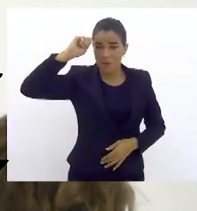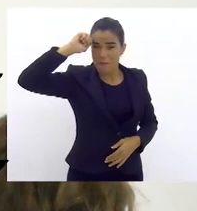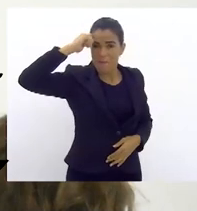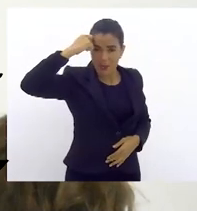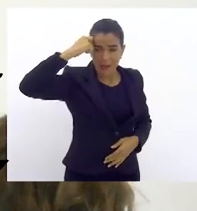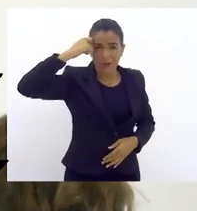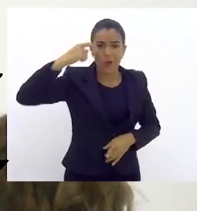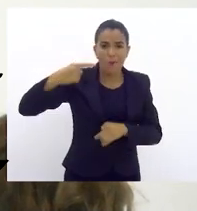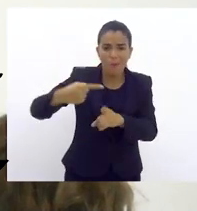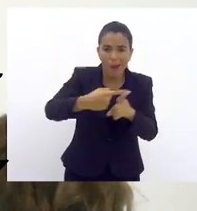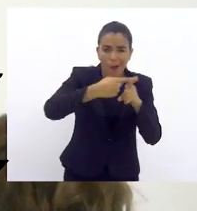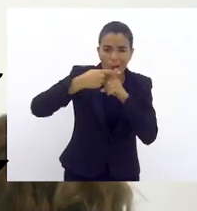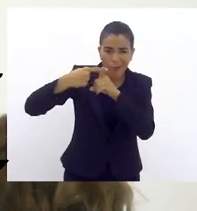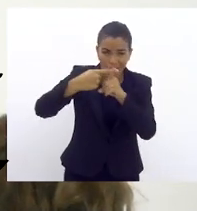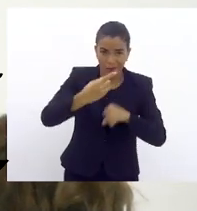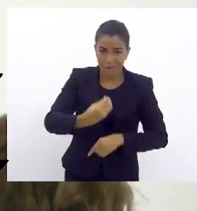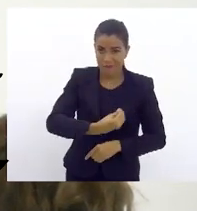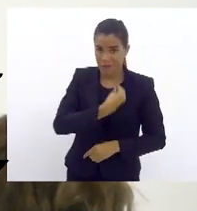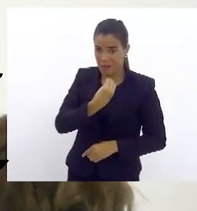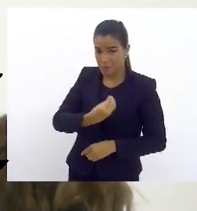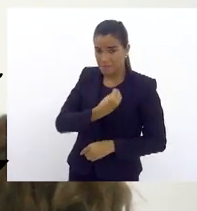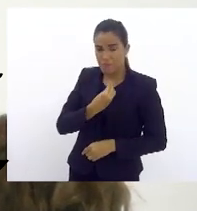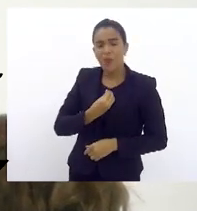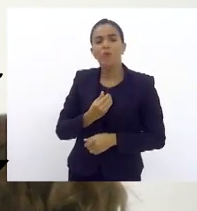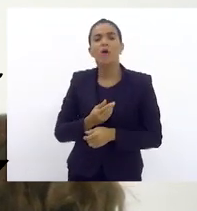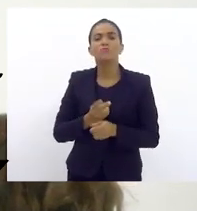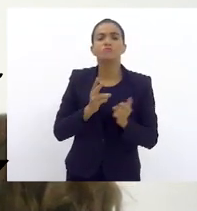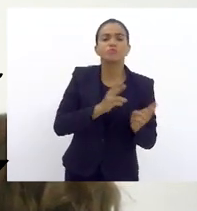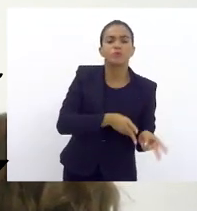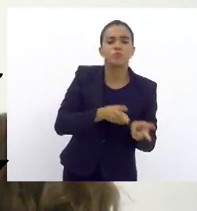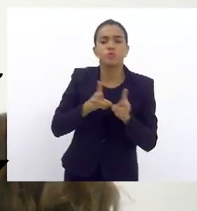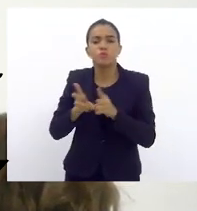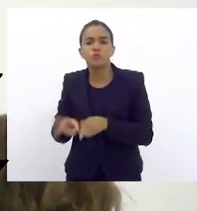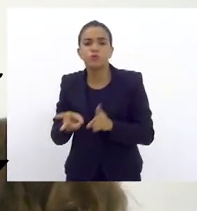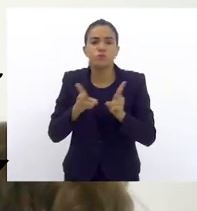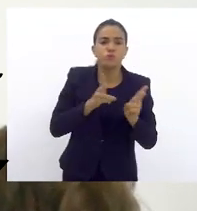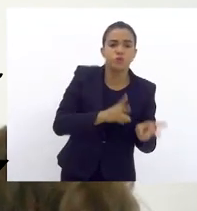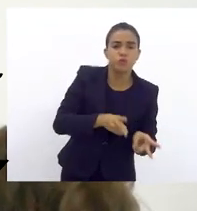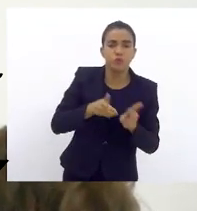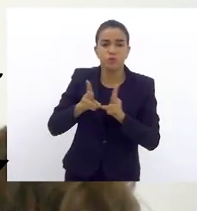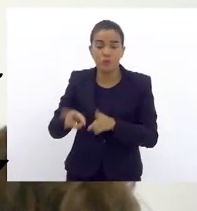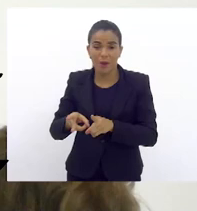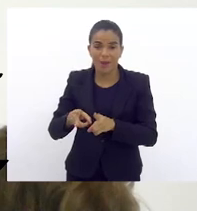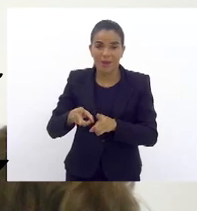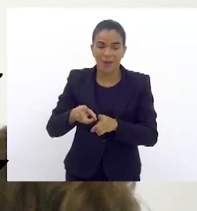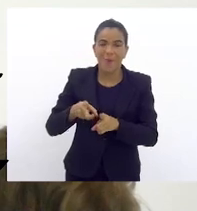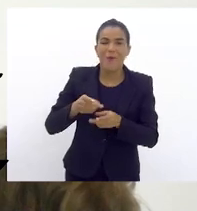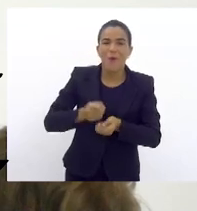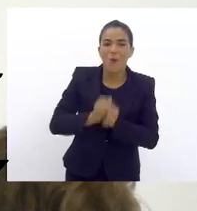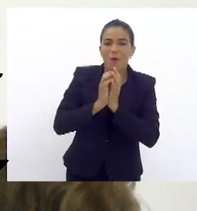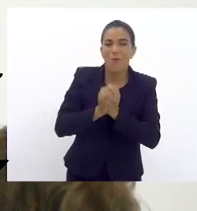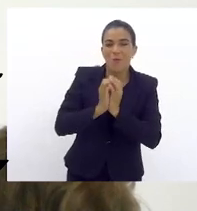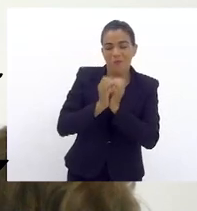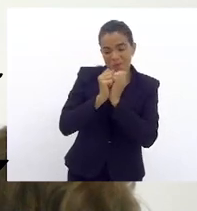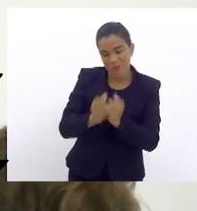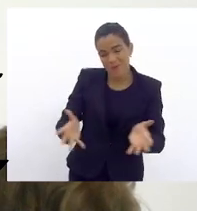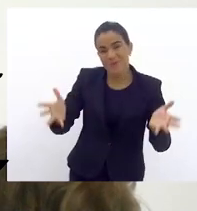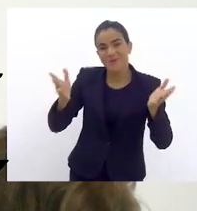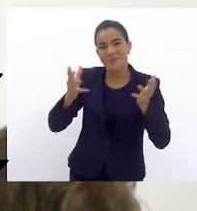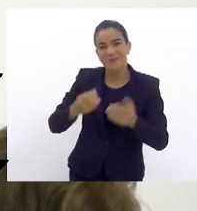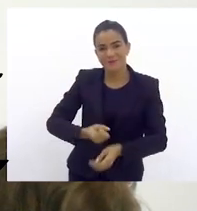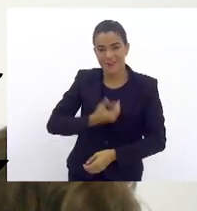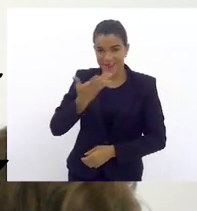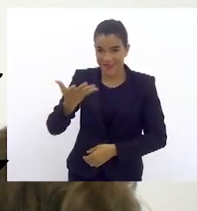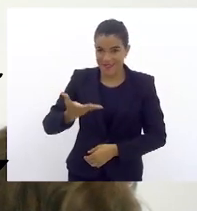pela Encruzilhada da vida seguimos o cruza poético do Orixá sem